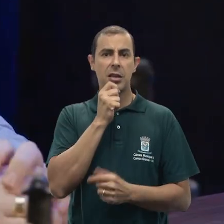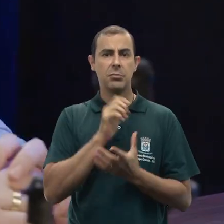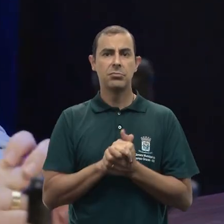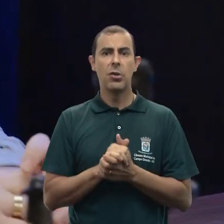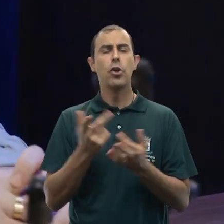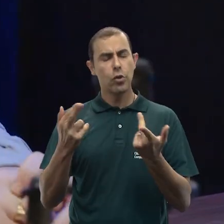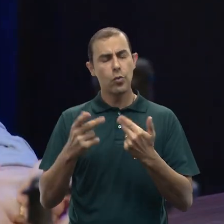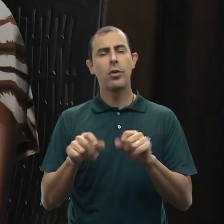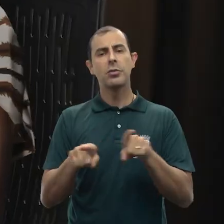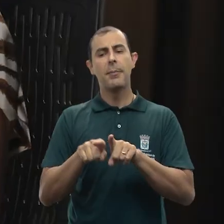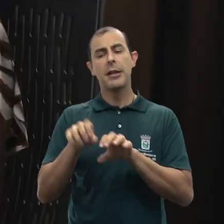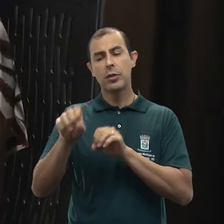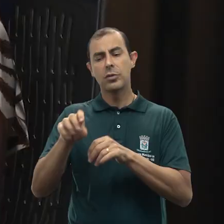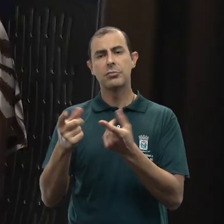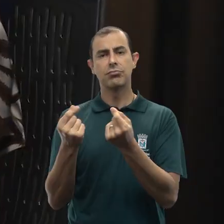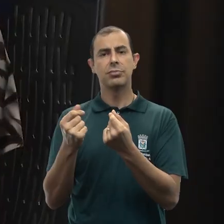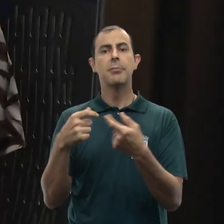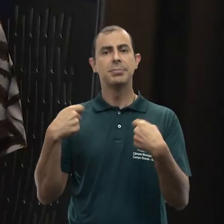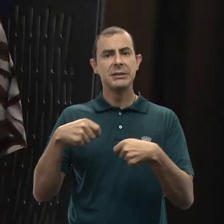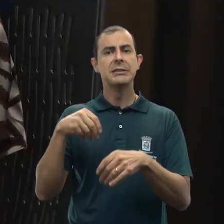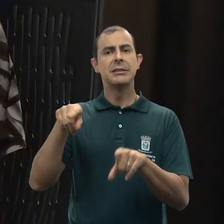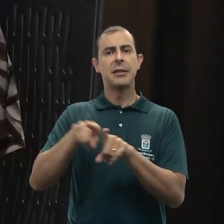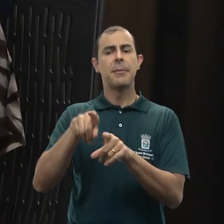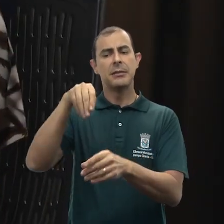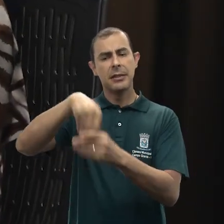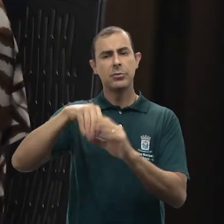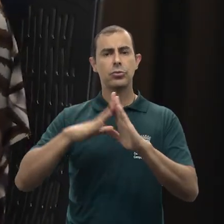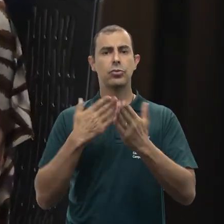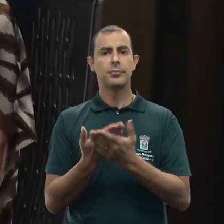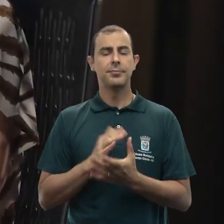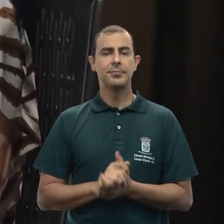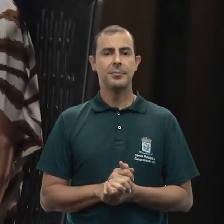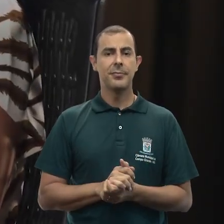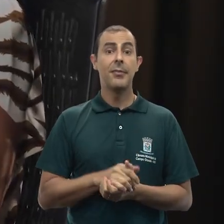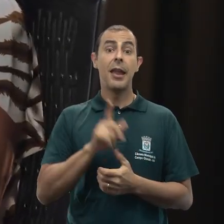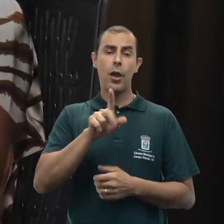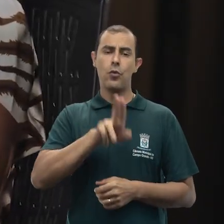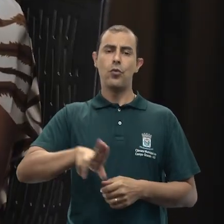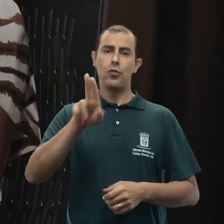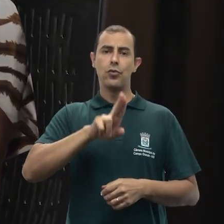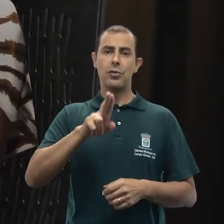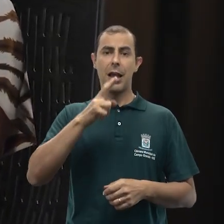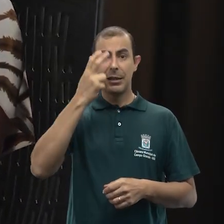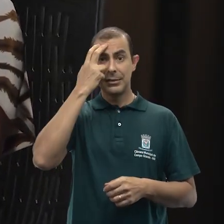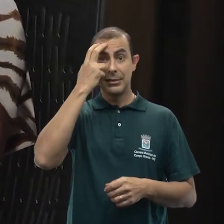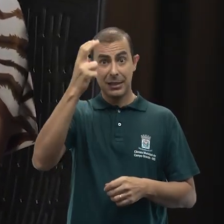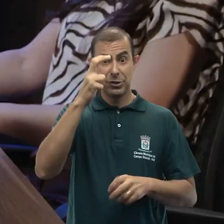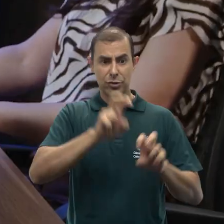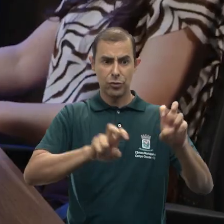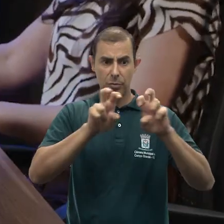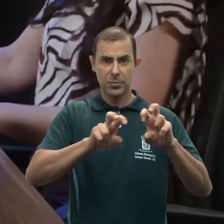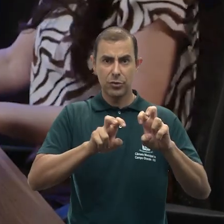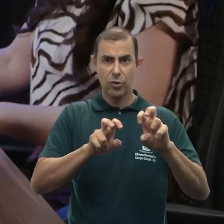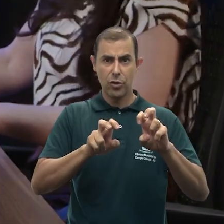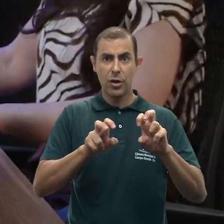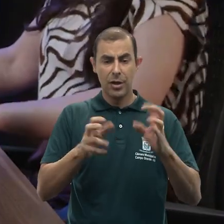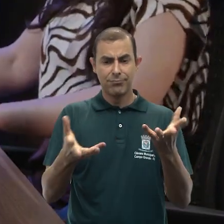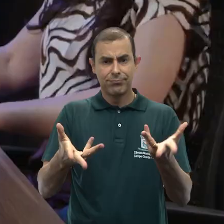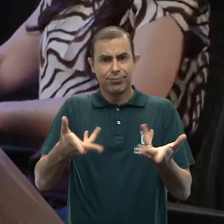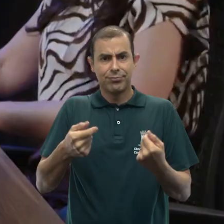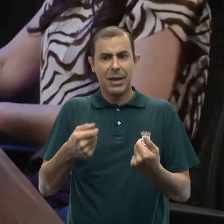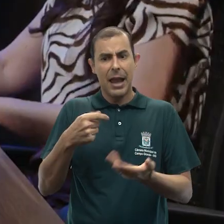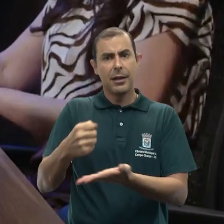educação financeira. Usar a inteligência artificial como uma aliada, né? Não tem como fugir disso, né, vereador? Você usa